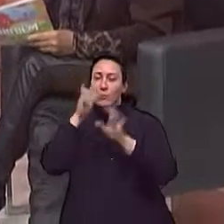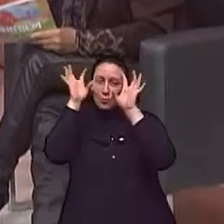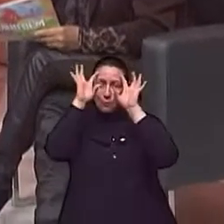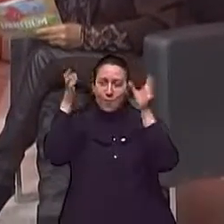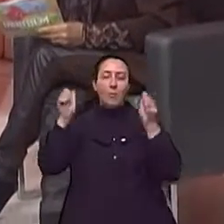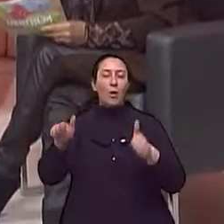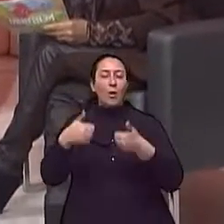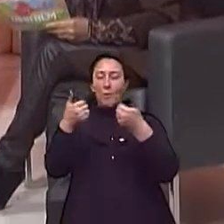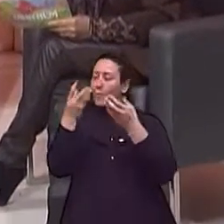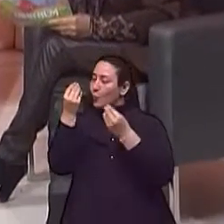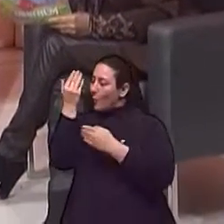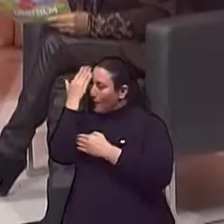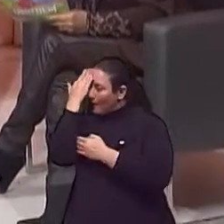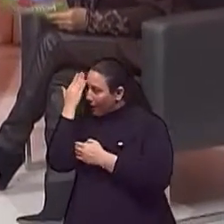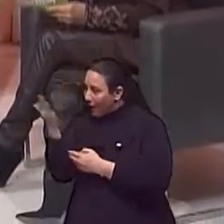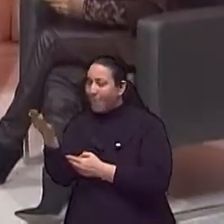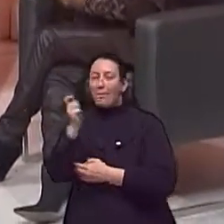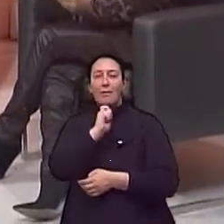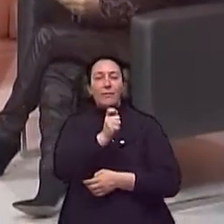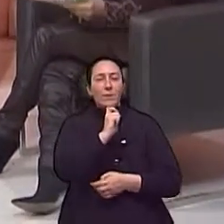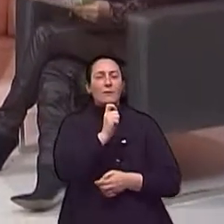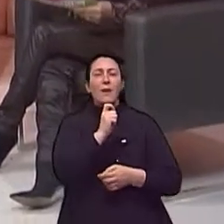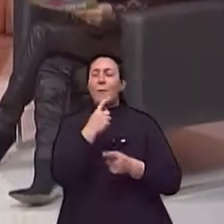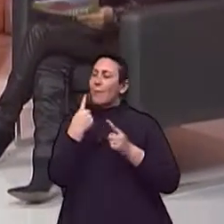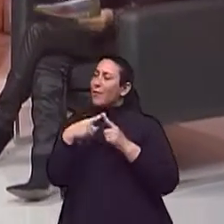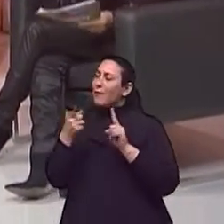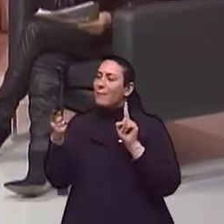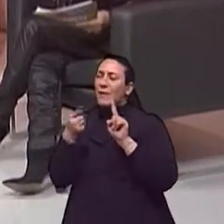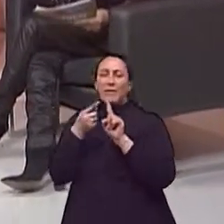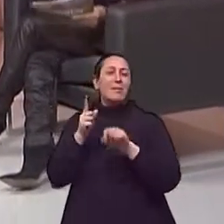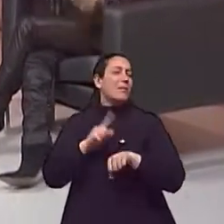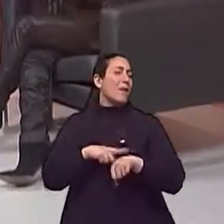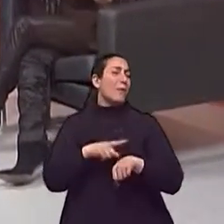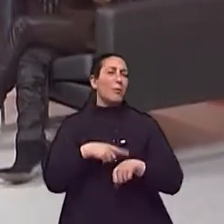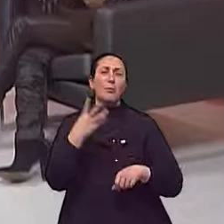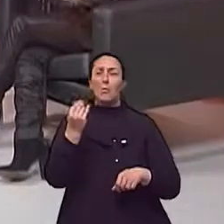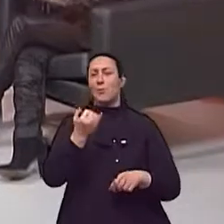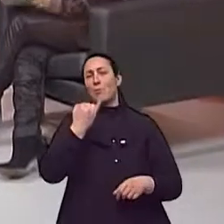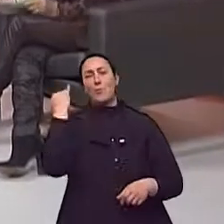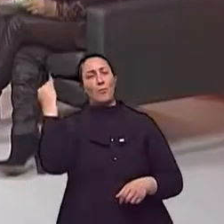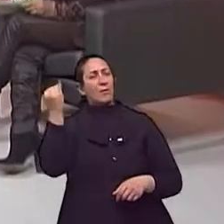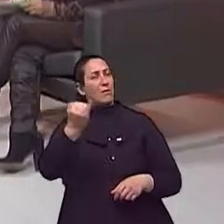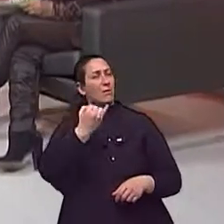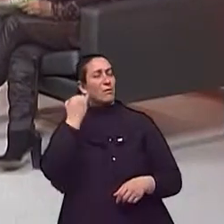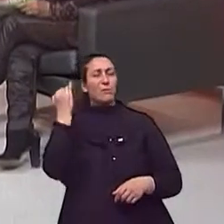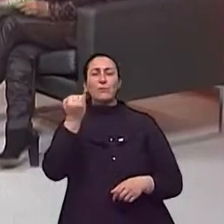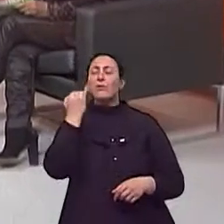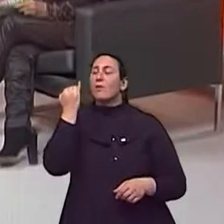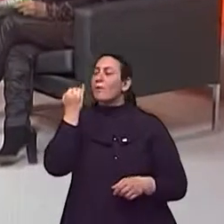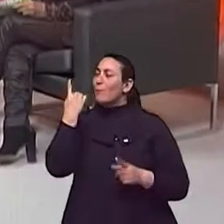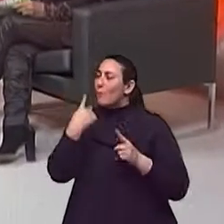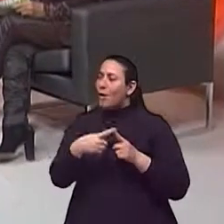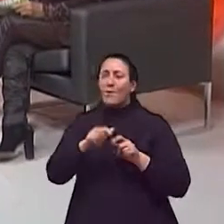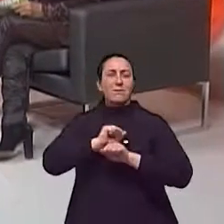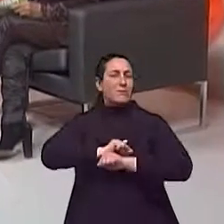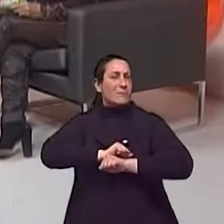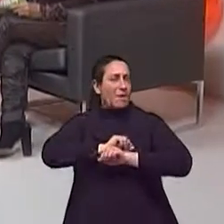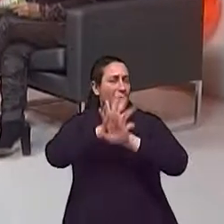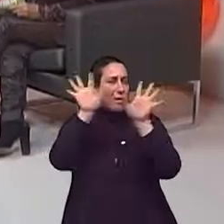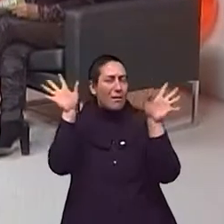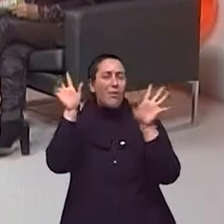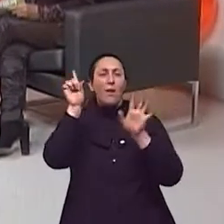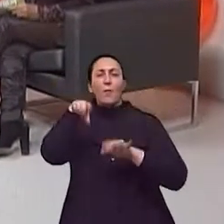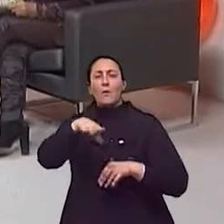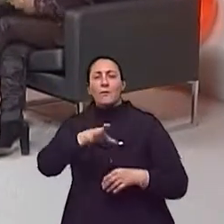Doutora muito obrigada por essa entrevista por esse pequeno tempo mas que foi grande em em esclarecimentos em